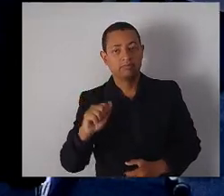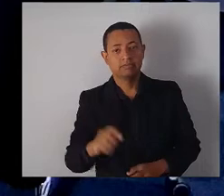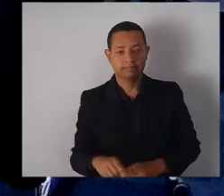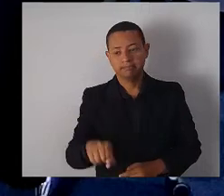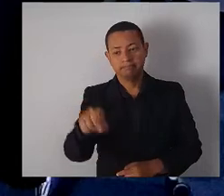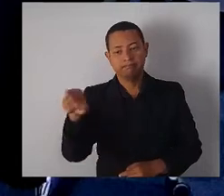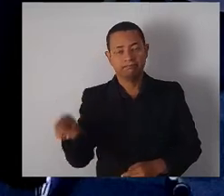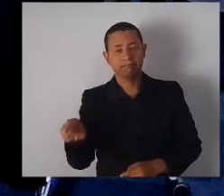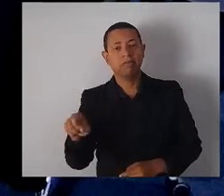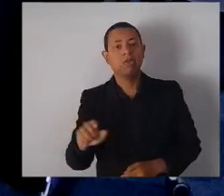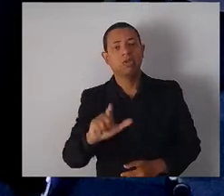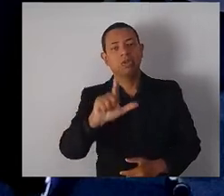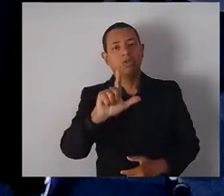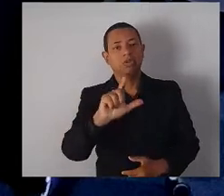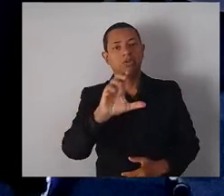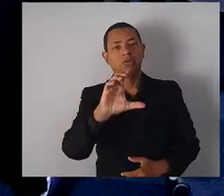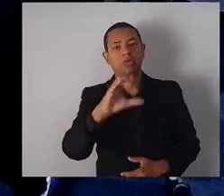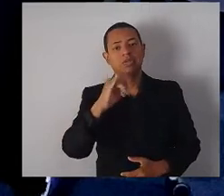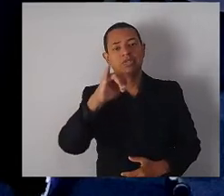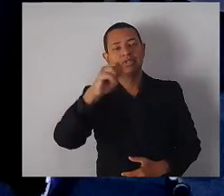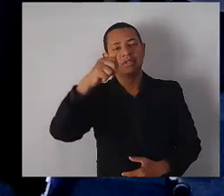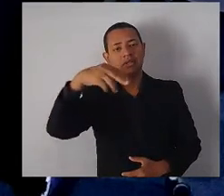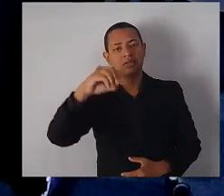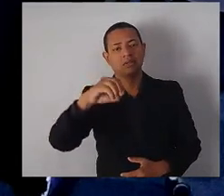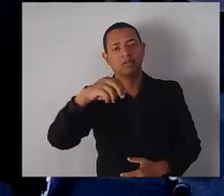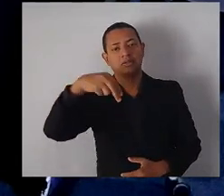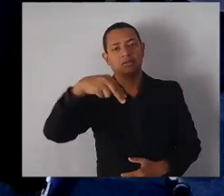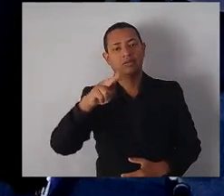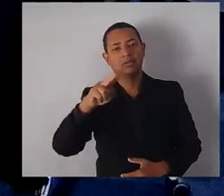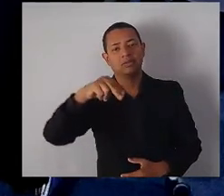desembargador Luciano Nunes Maia Freire.